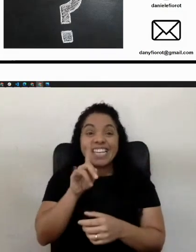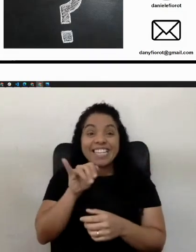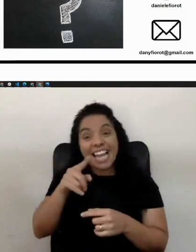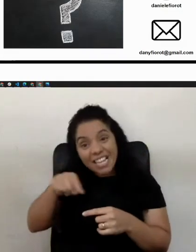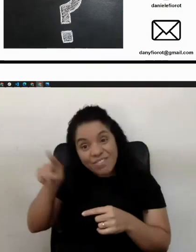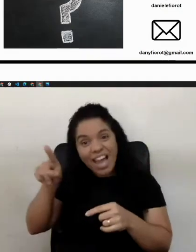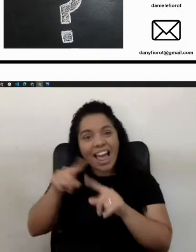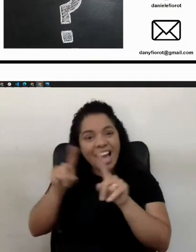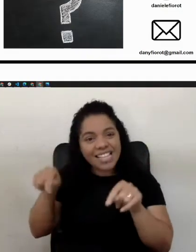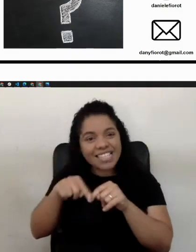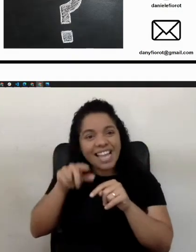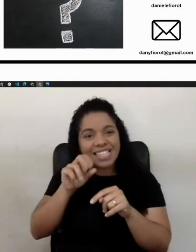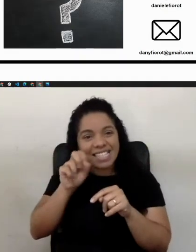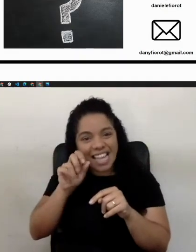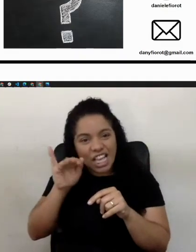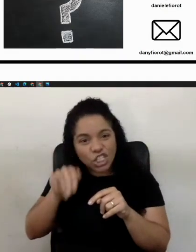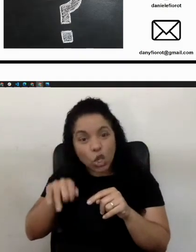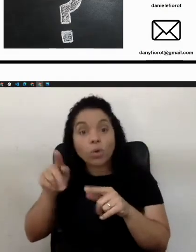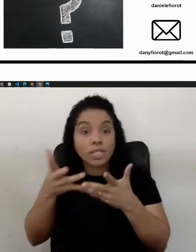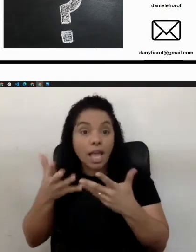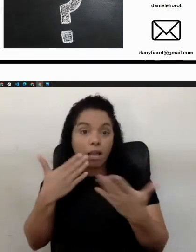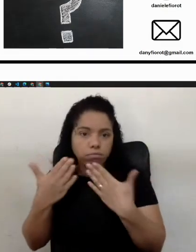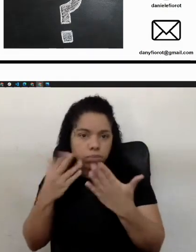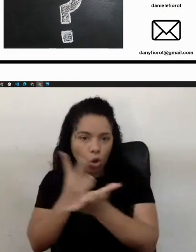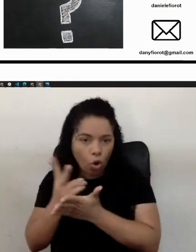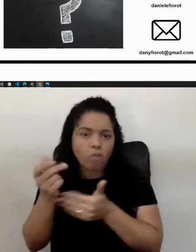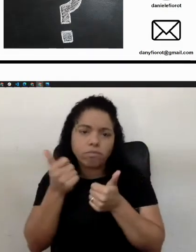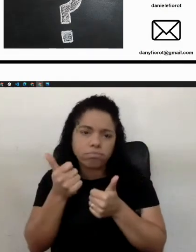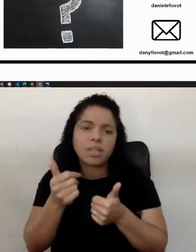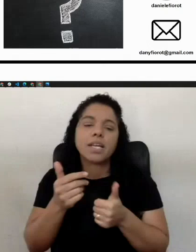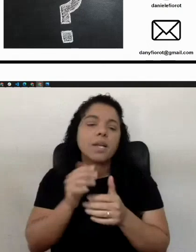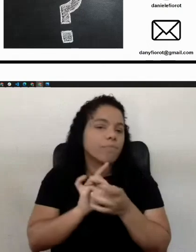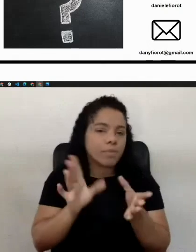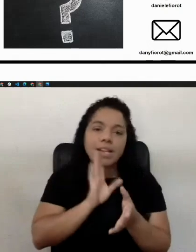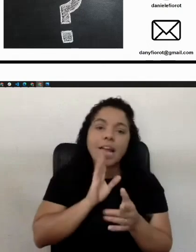para a session, se vocês quiserem continuar esse papo com ela, foi muito legal.